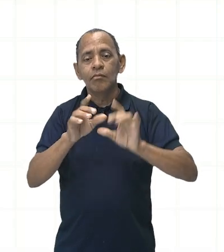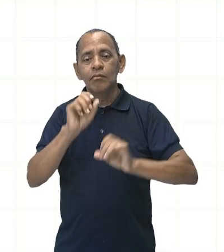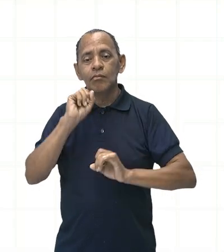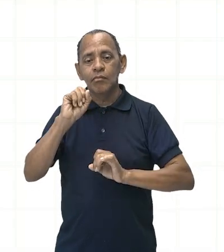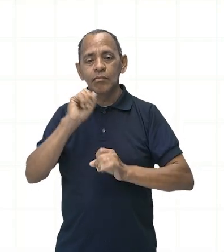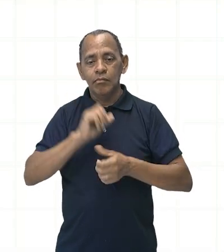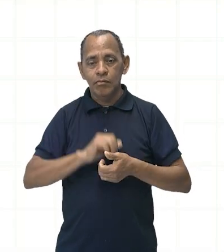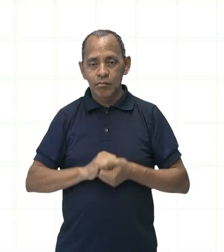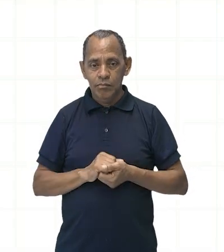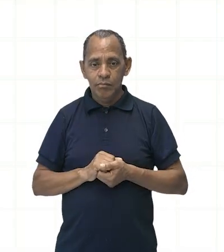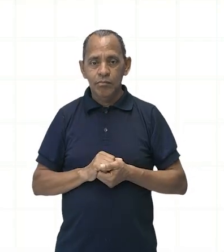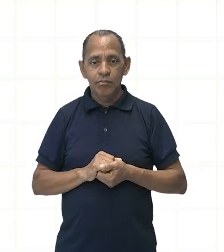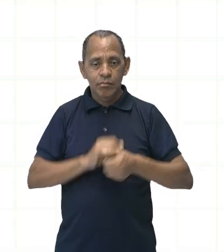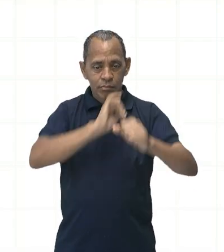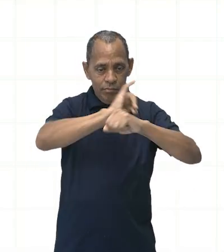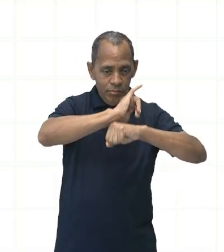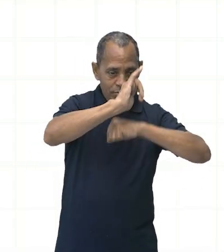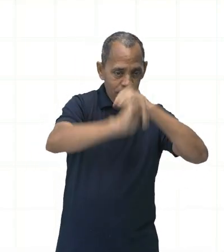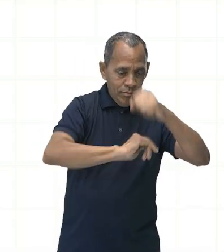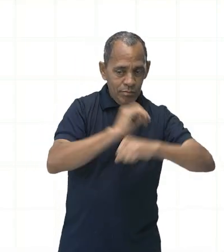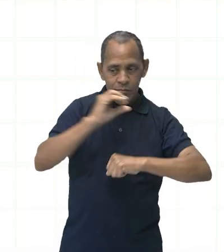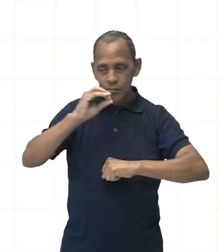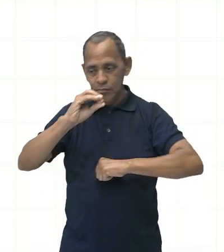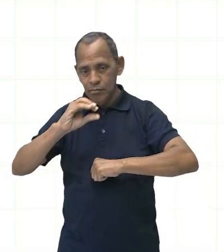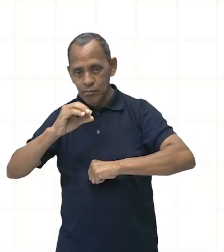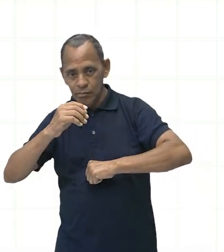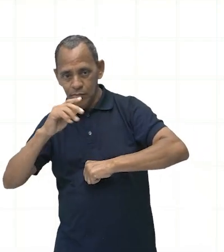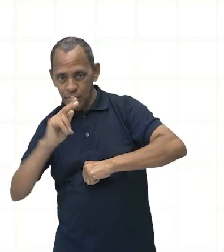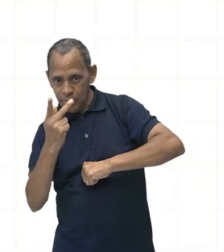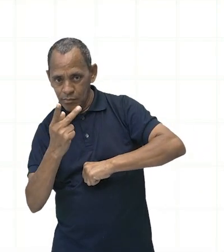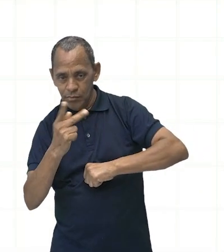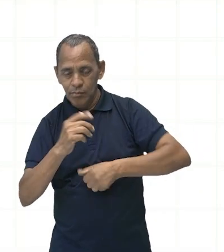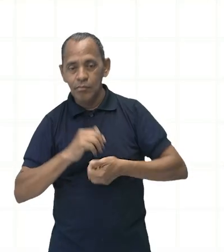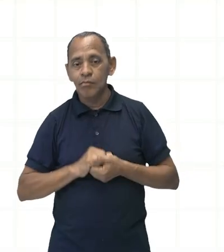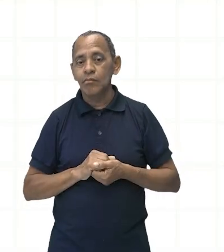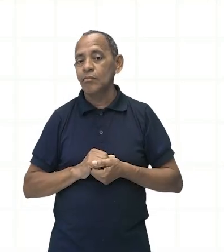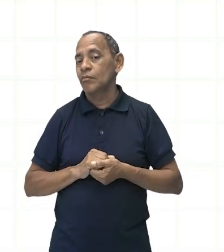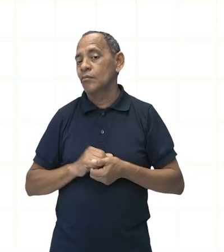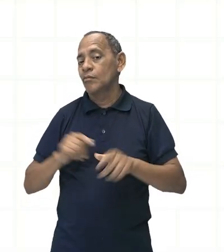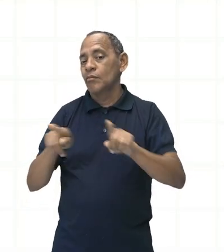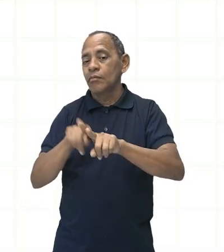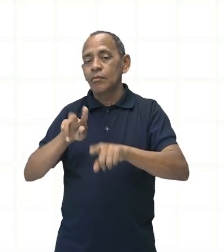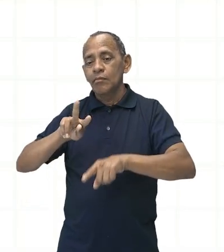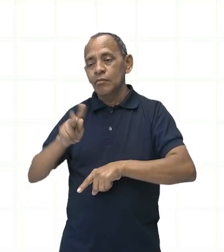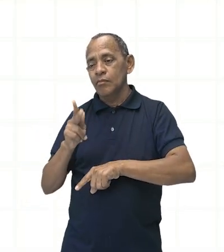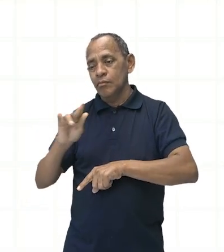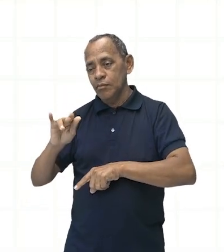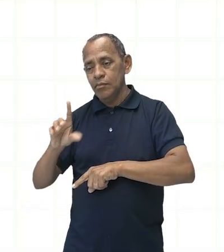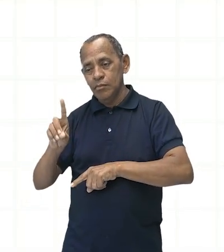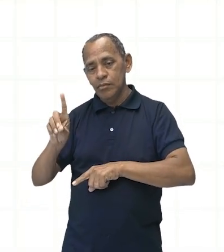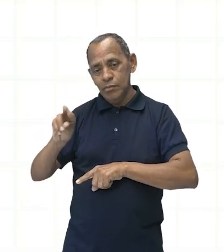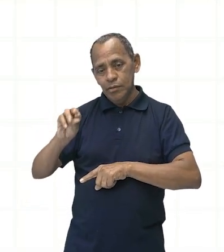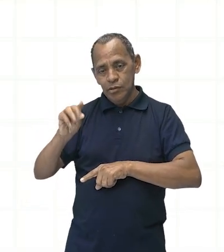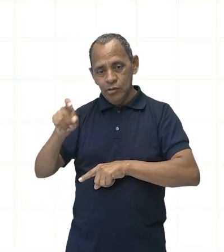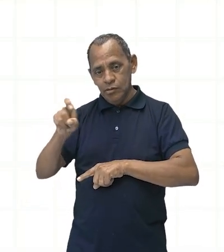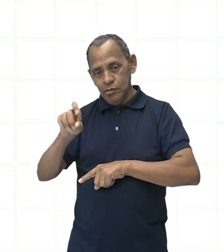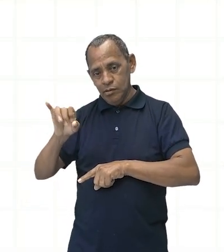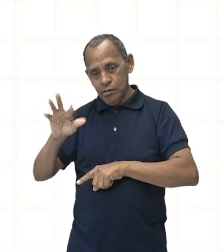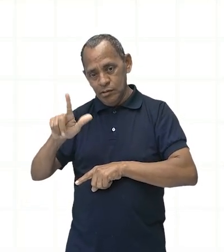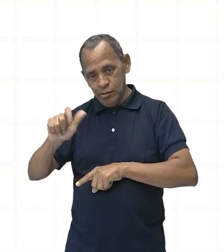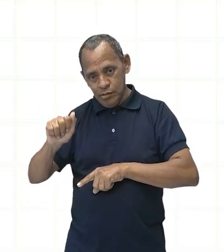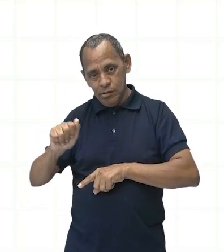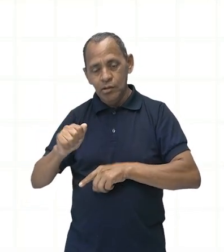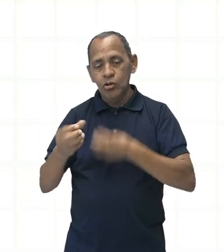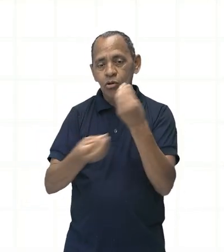sua vez, os íons OH, também chamados de íons hidroxila. Então, vamos levar em